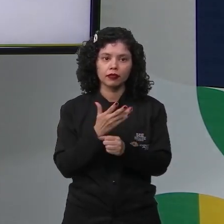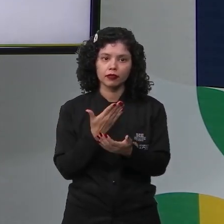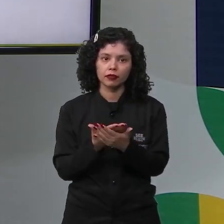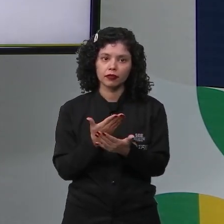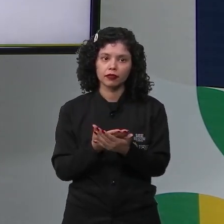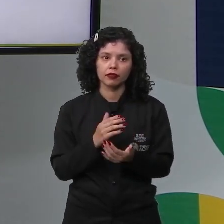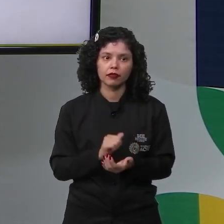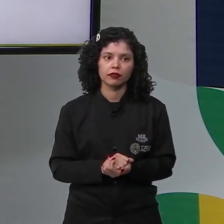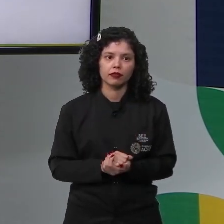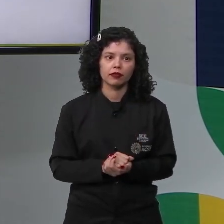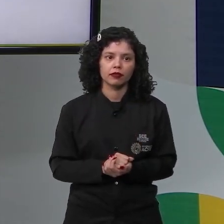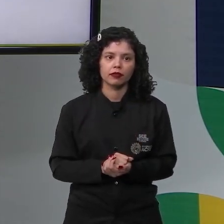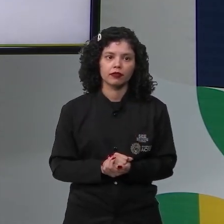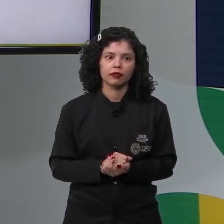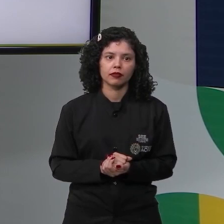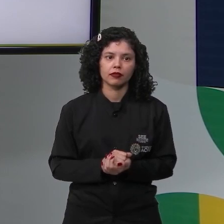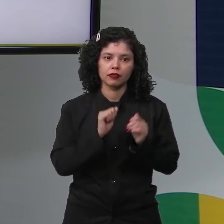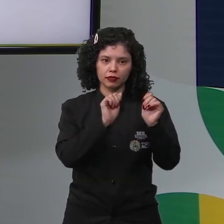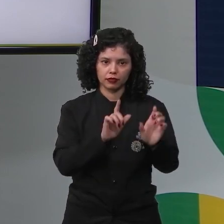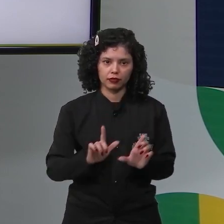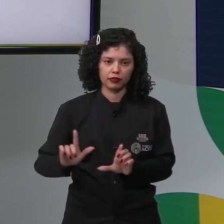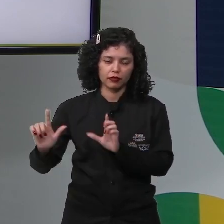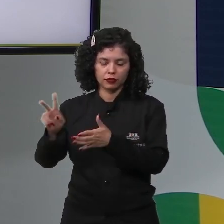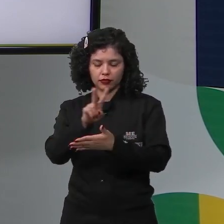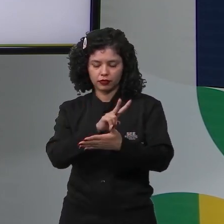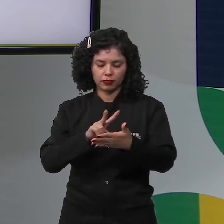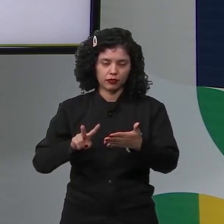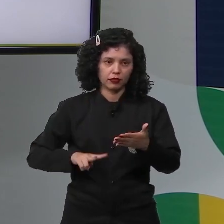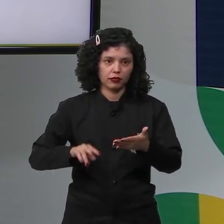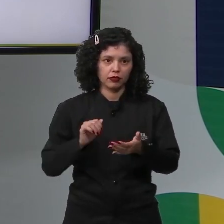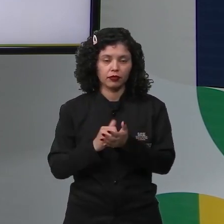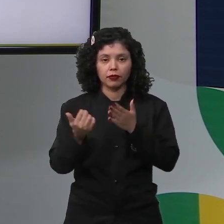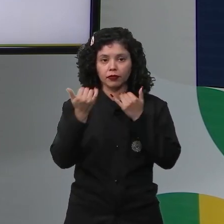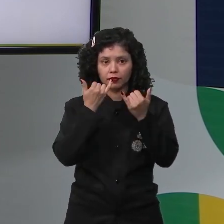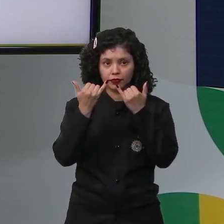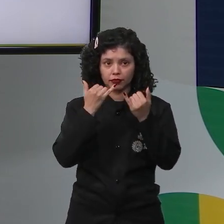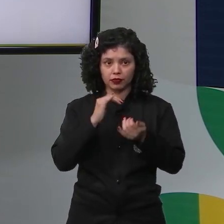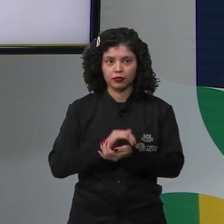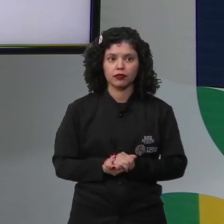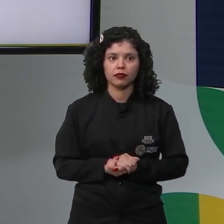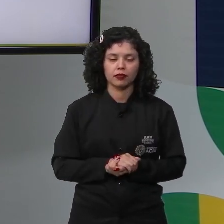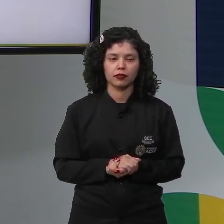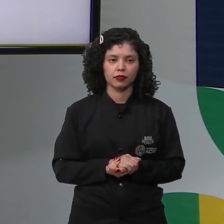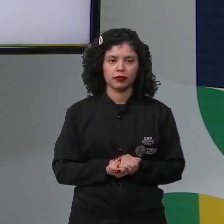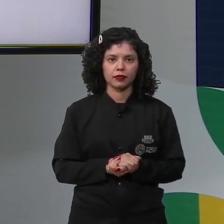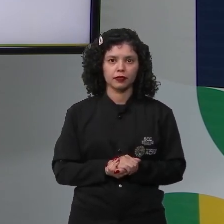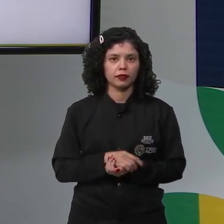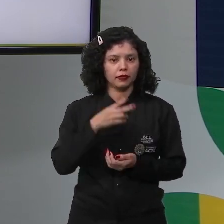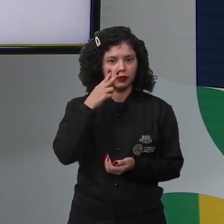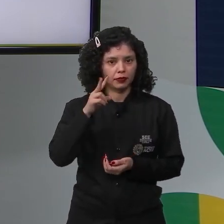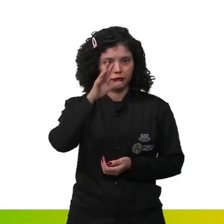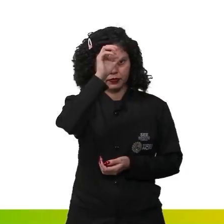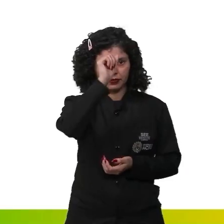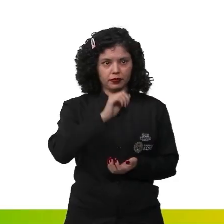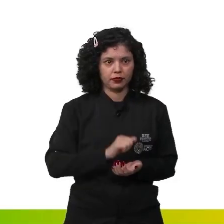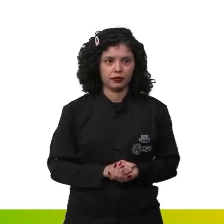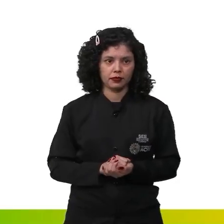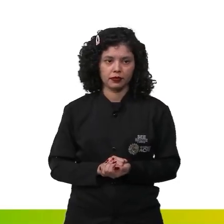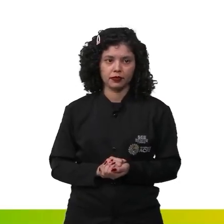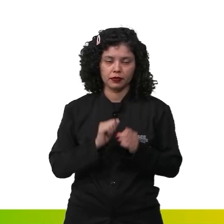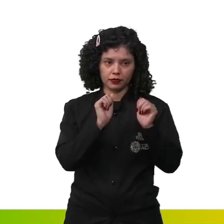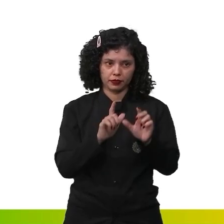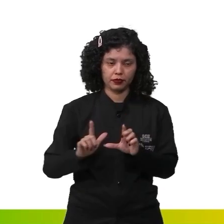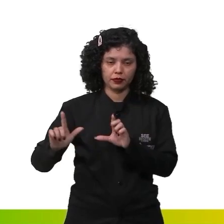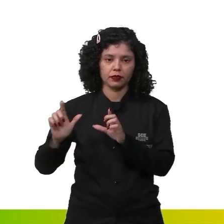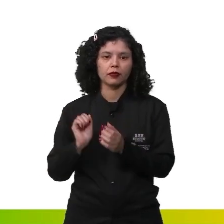videoaula, vamos acompanhar a leitura das informações a respeito daquilo que você aprendeu. Então, em